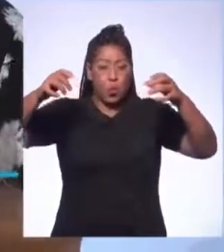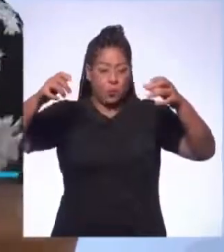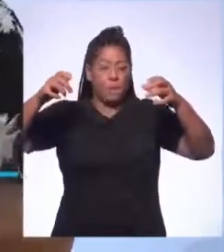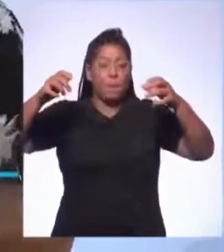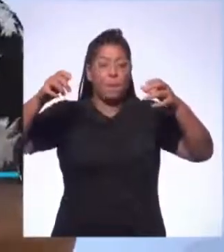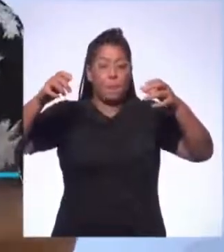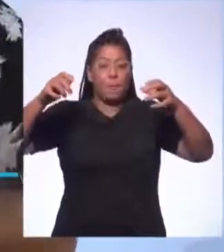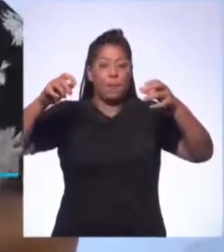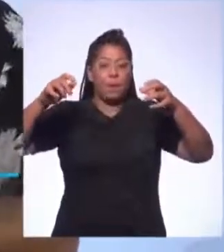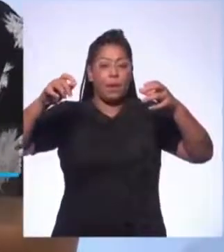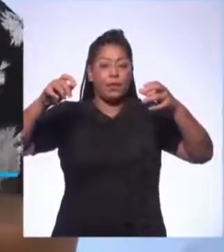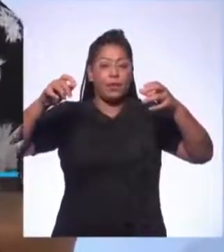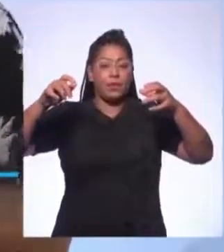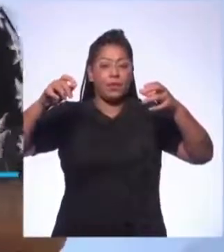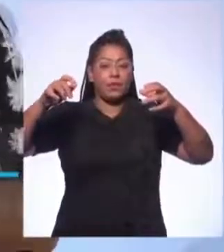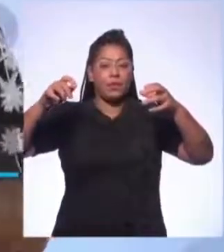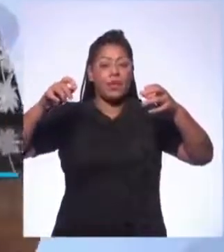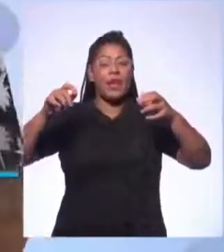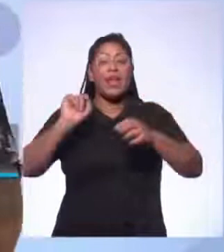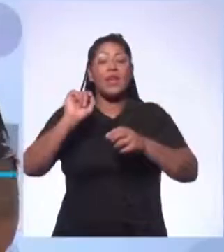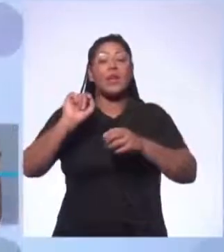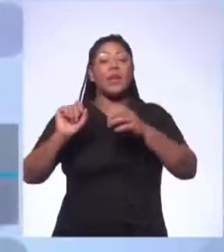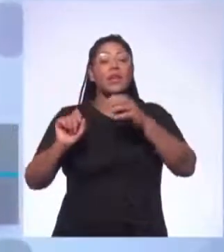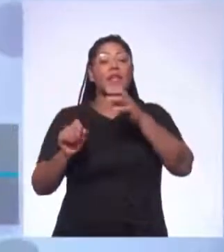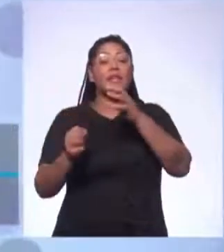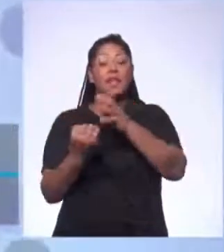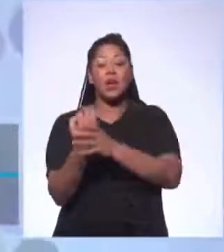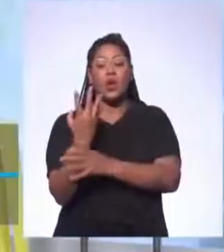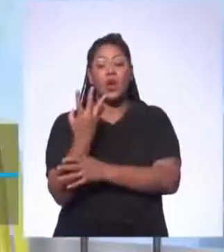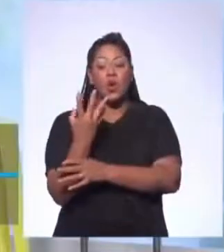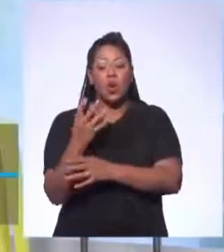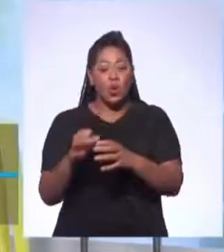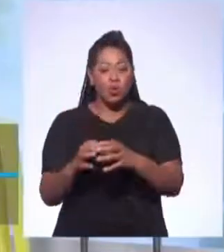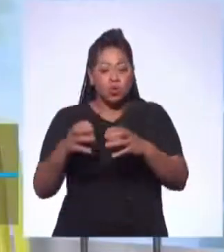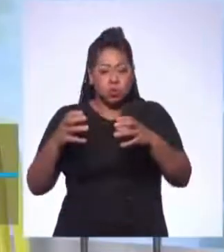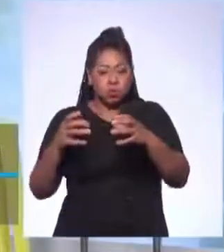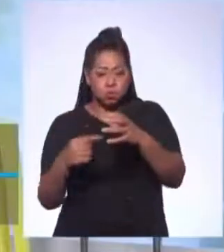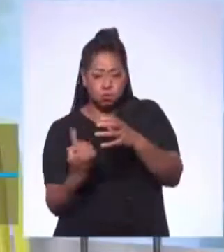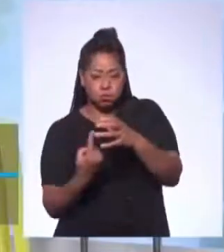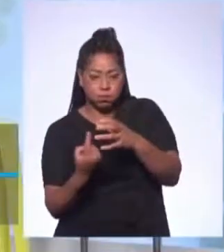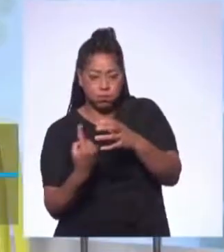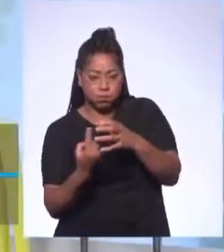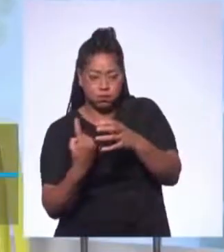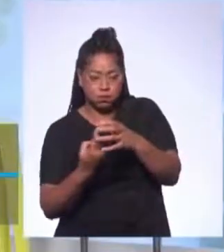o efeito estufa e, consequentemente, o